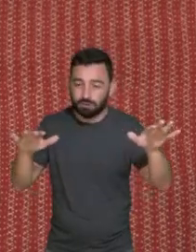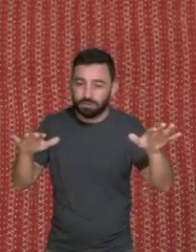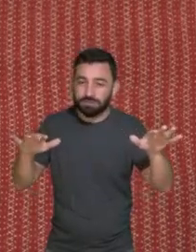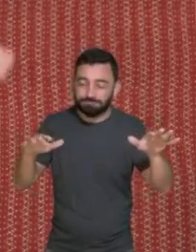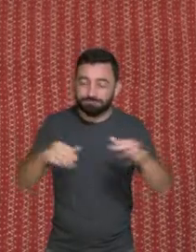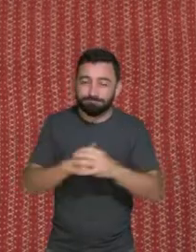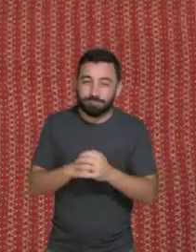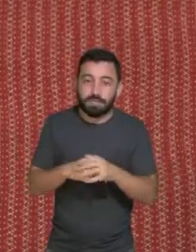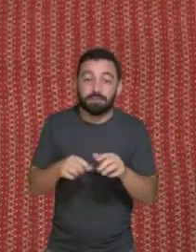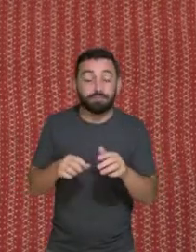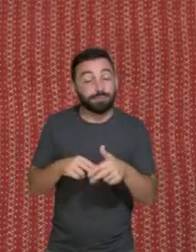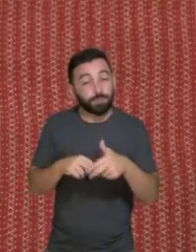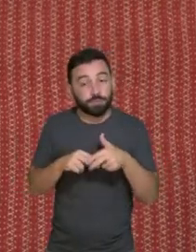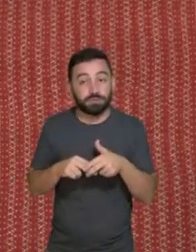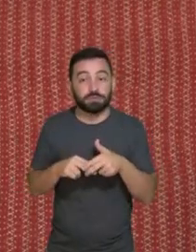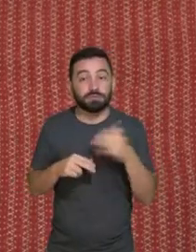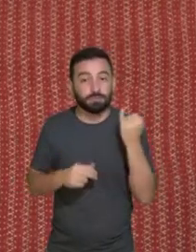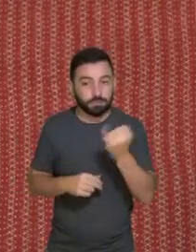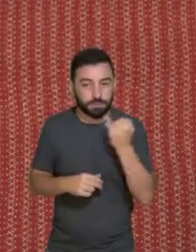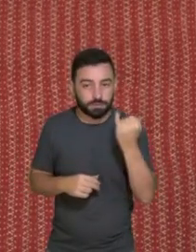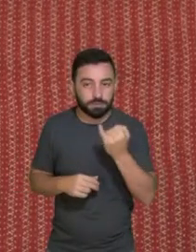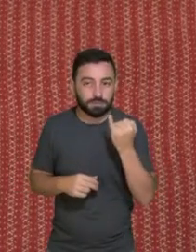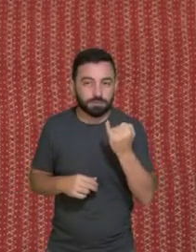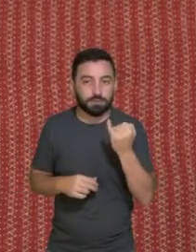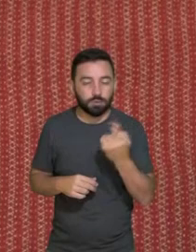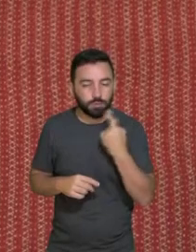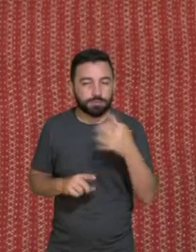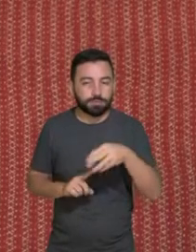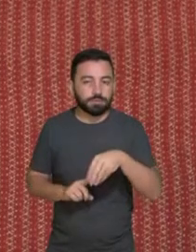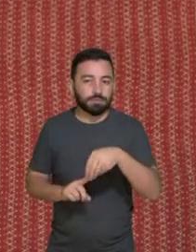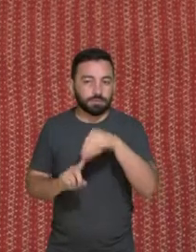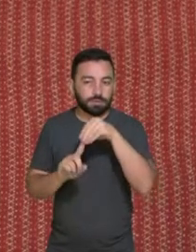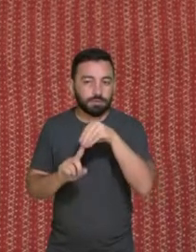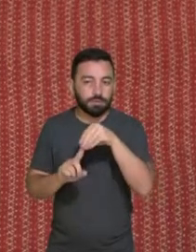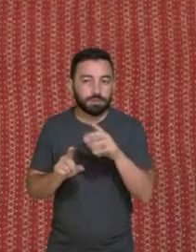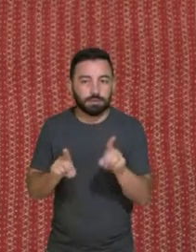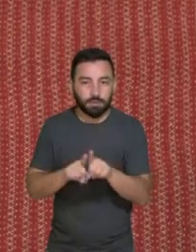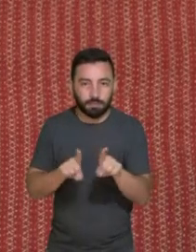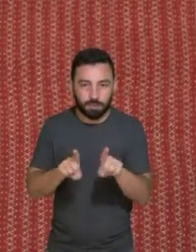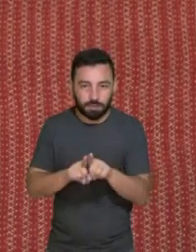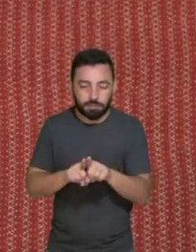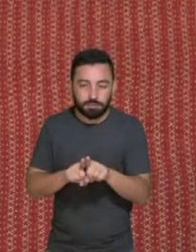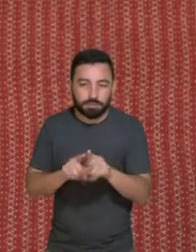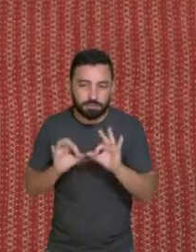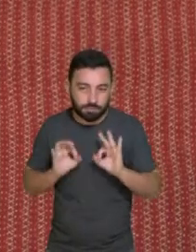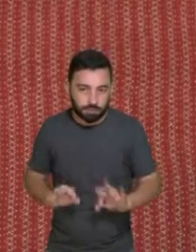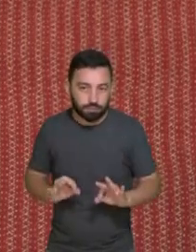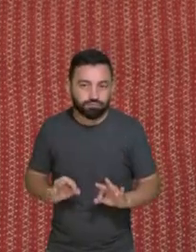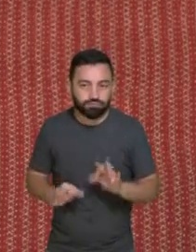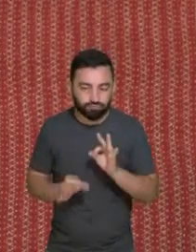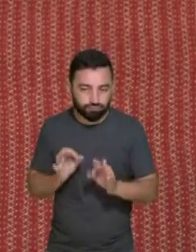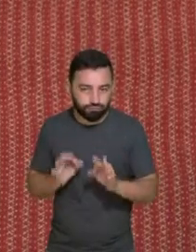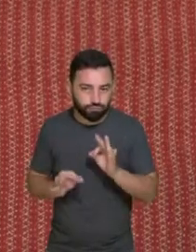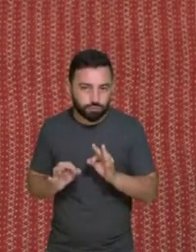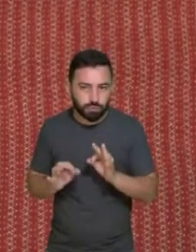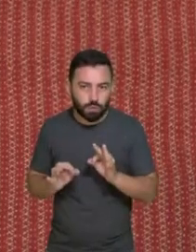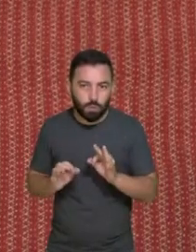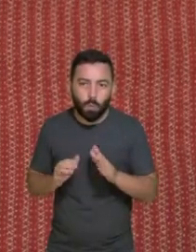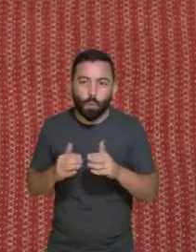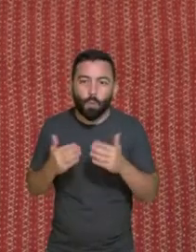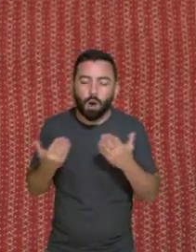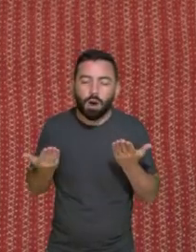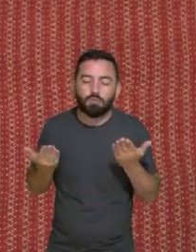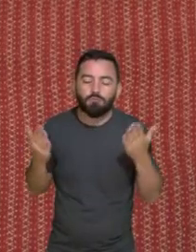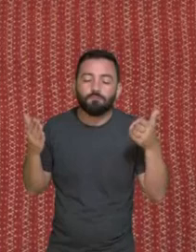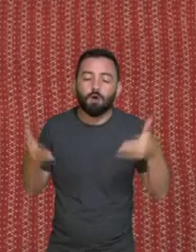tabaco, e por isso é importante destacar e deixar ele bem estabelecido juridicamente qual que é o locus da